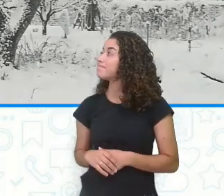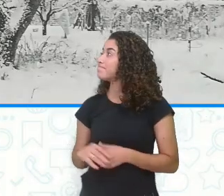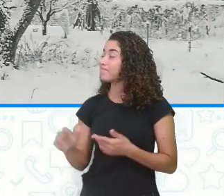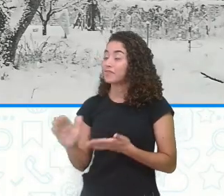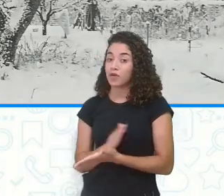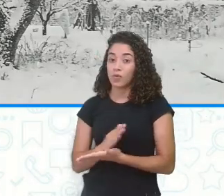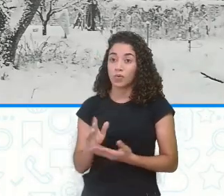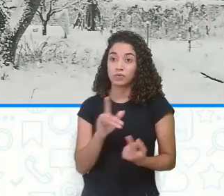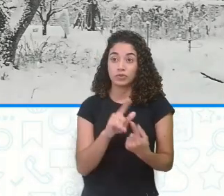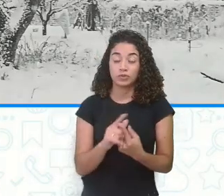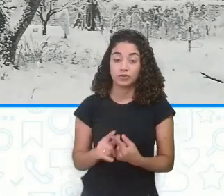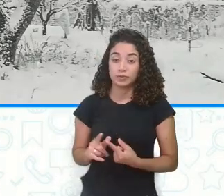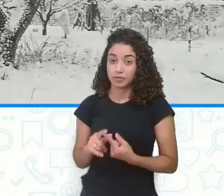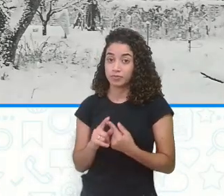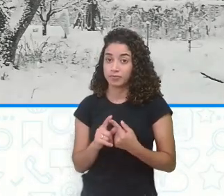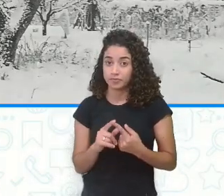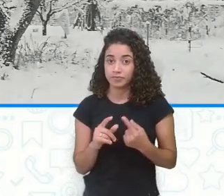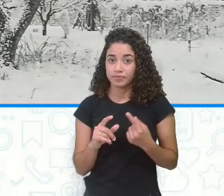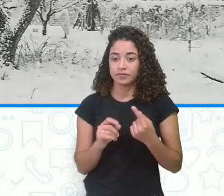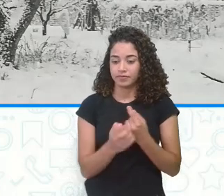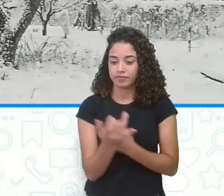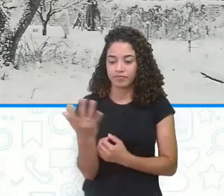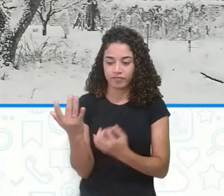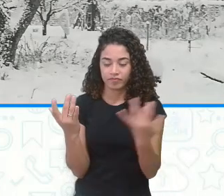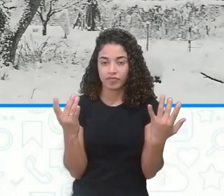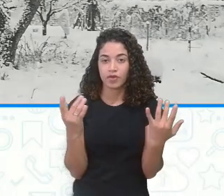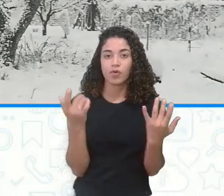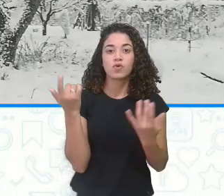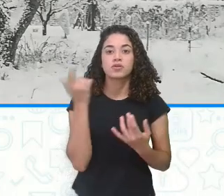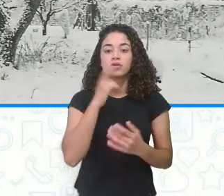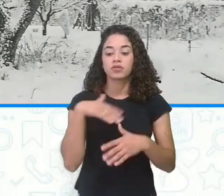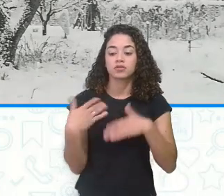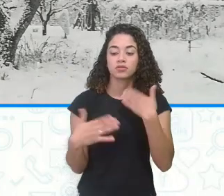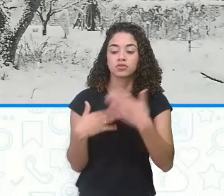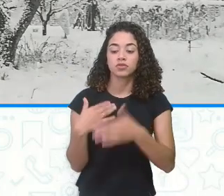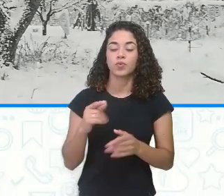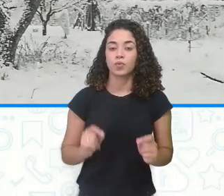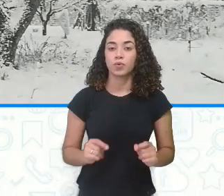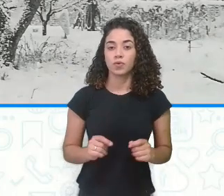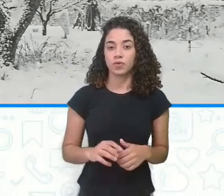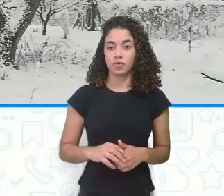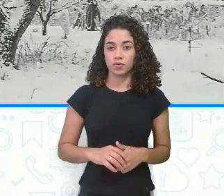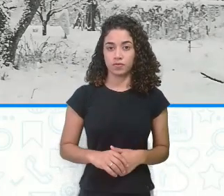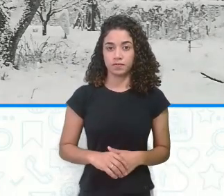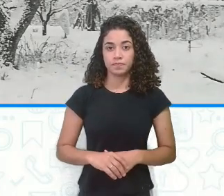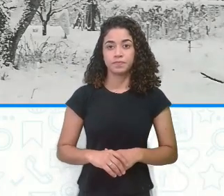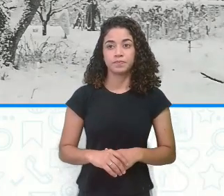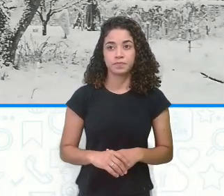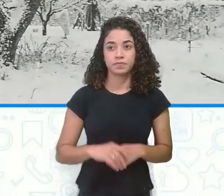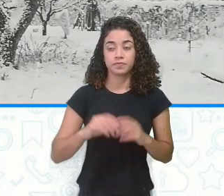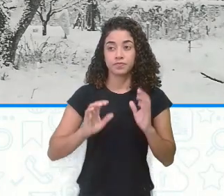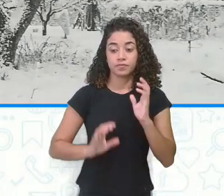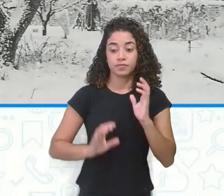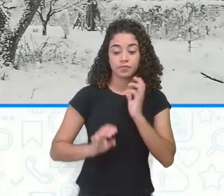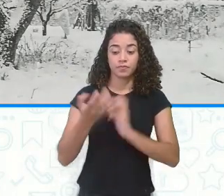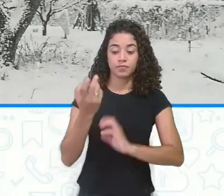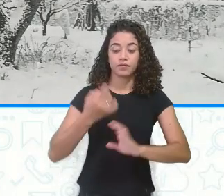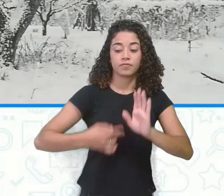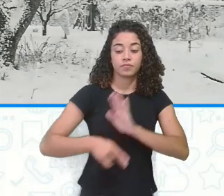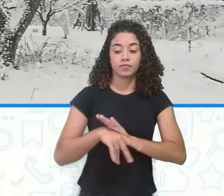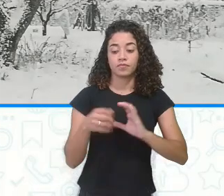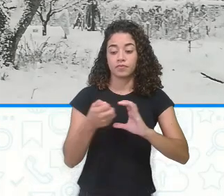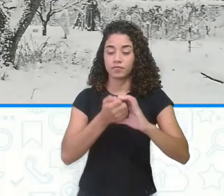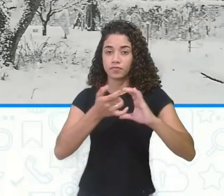Algumas espécies vegetais, isso é uma curiosidade, elas conseguem desenvolver positivamente em condições climáticas de característica